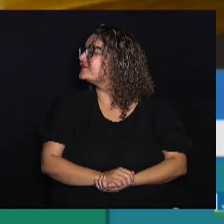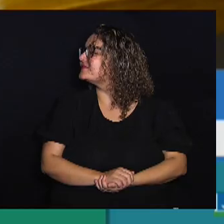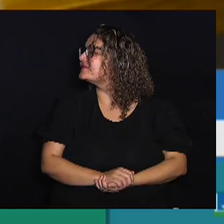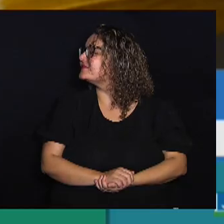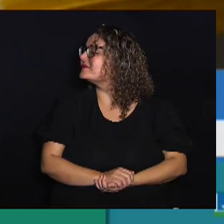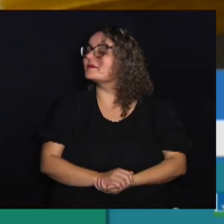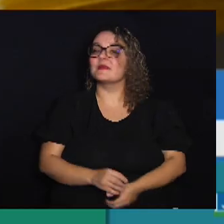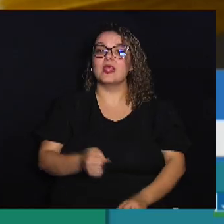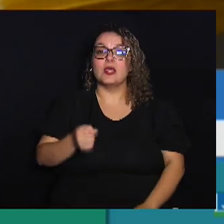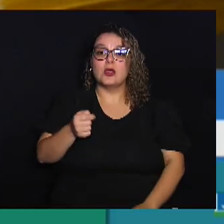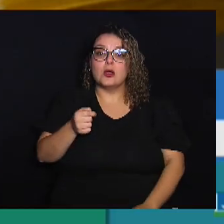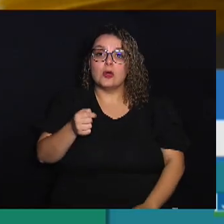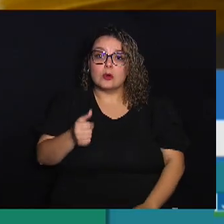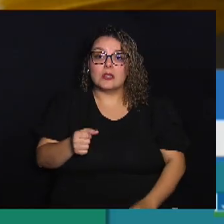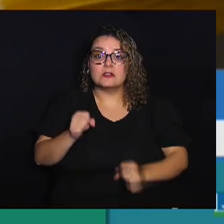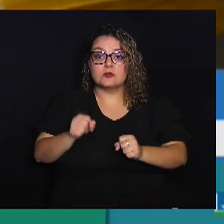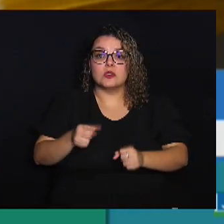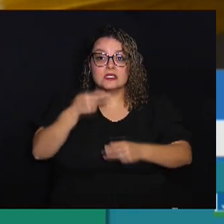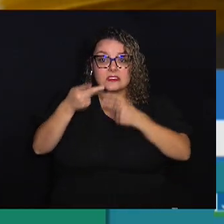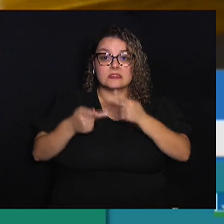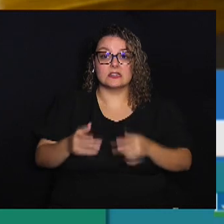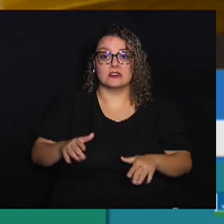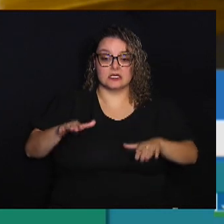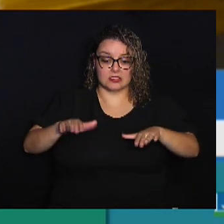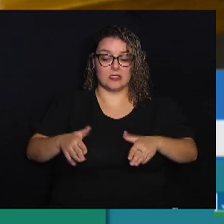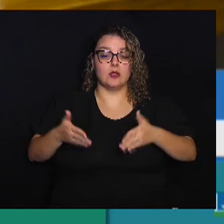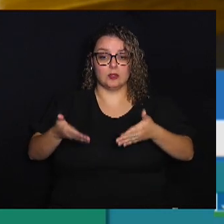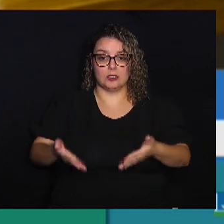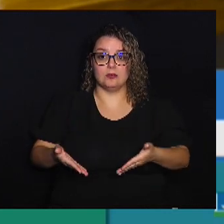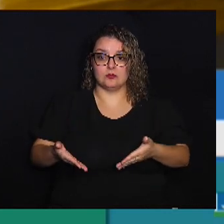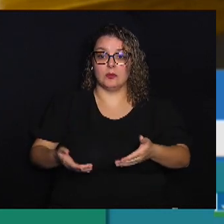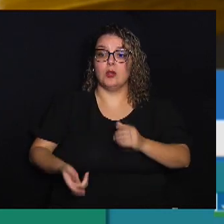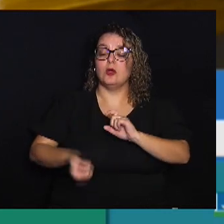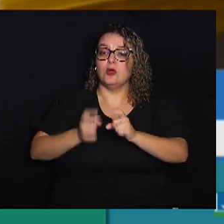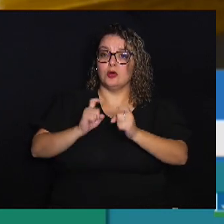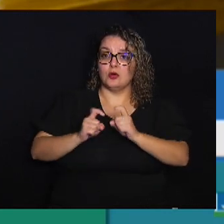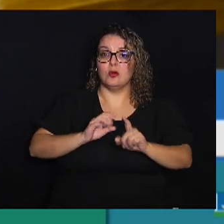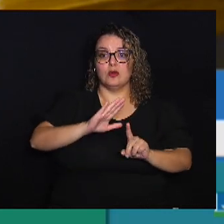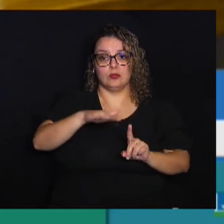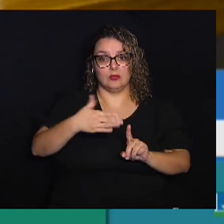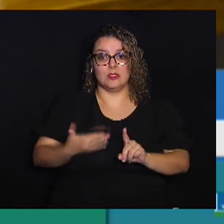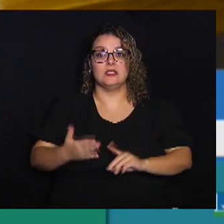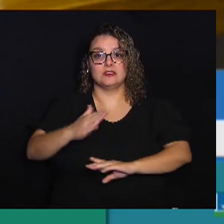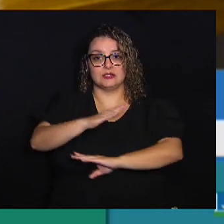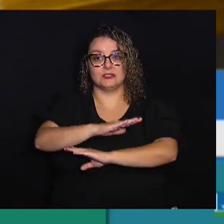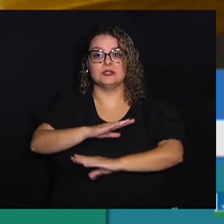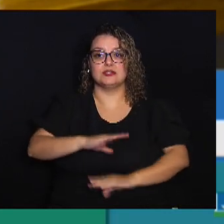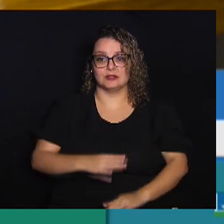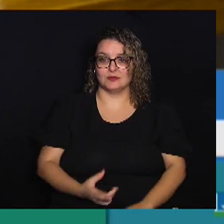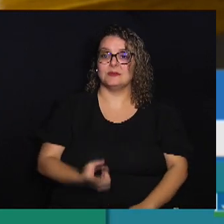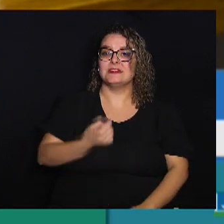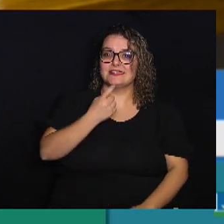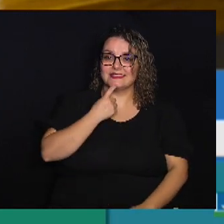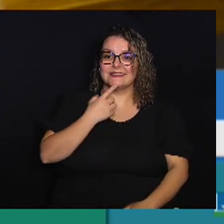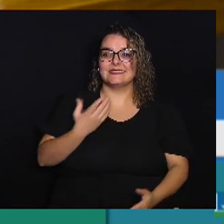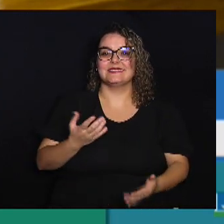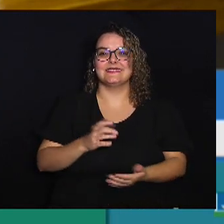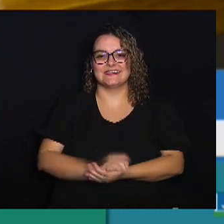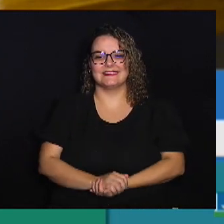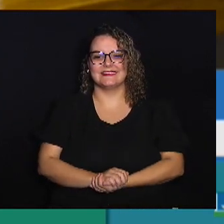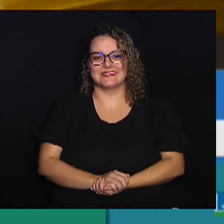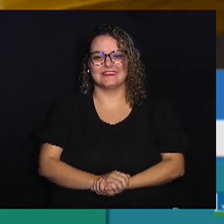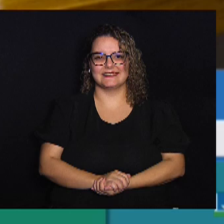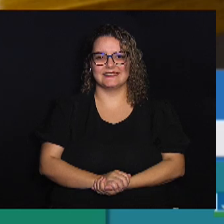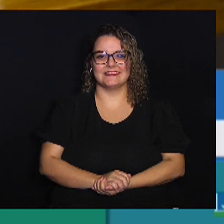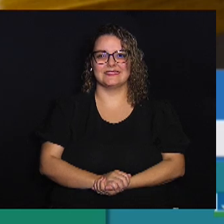Quase que a gente pode dizer que aqui também se instala uma reunião solene da Câmara Municipal de Campinas, dada a